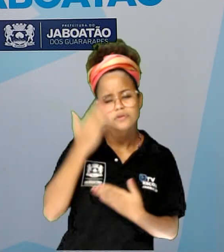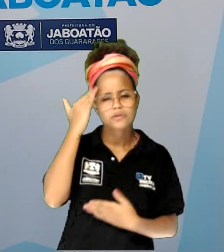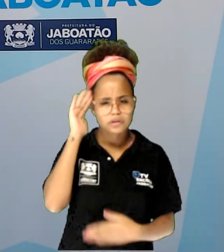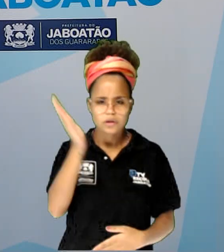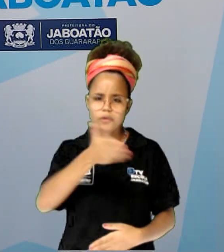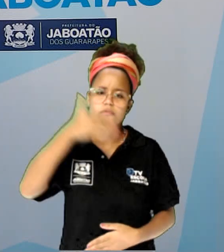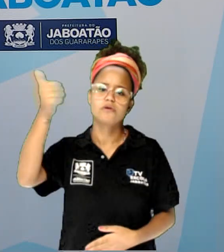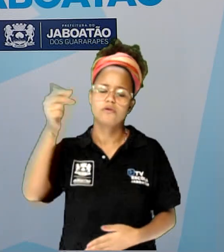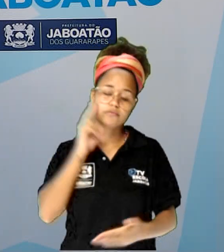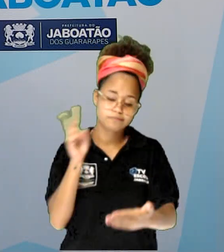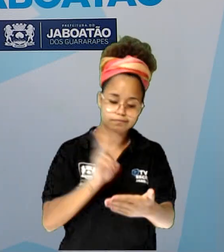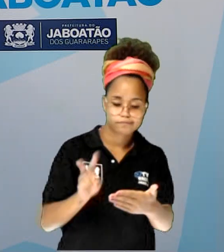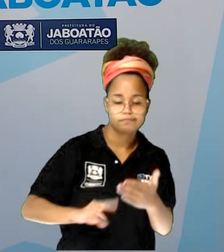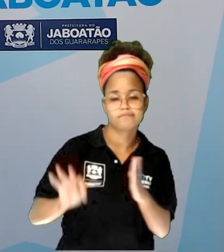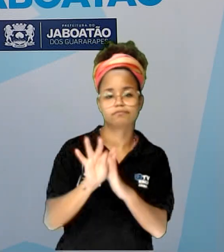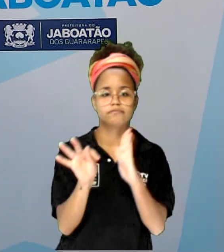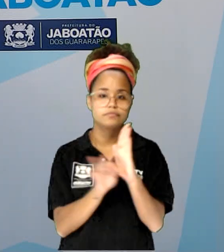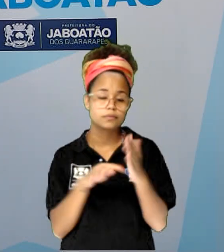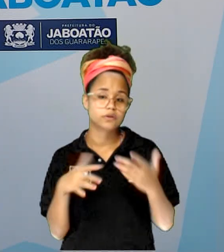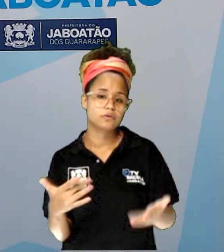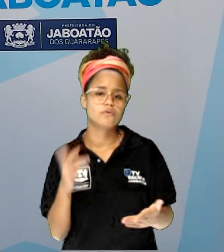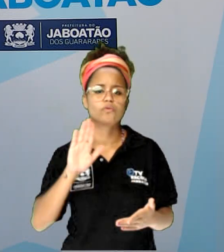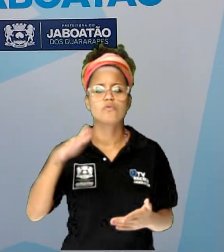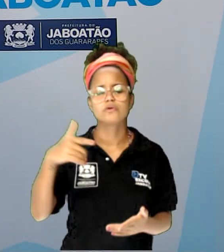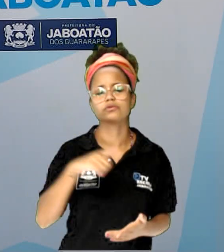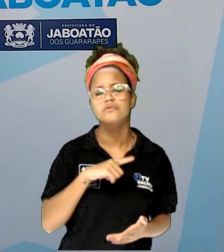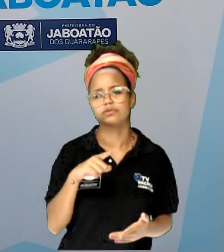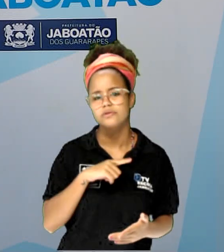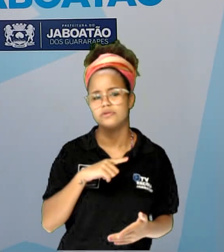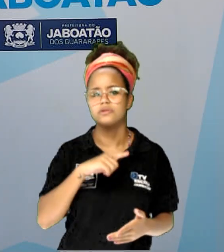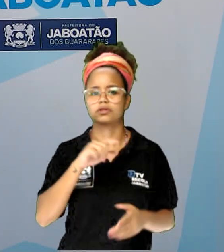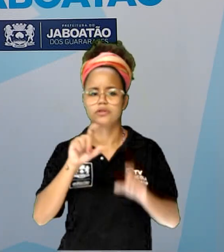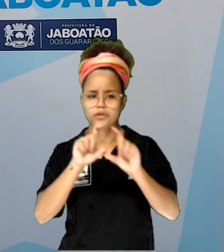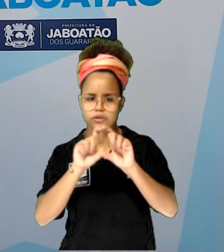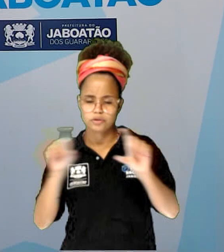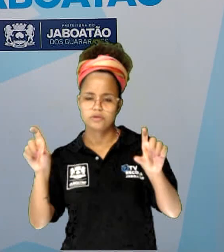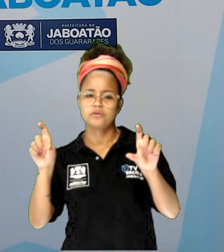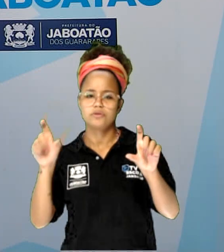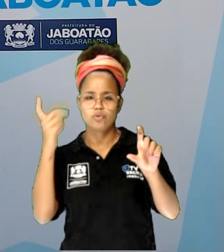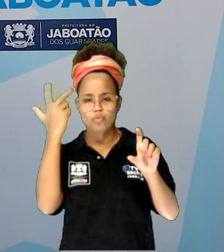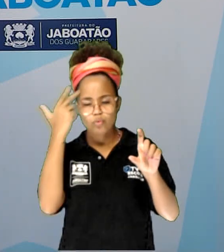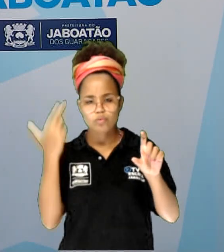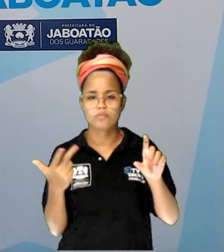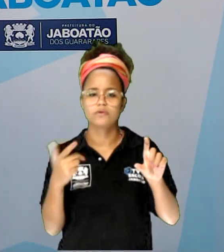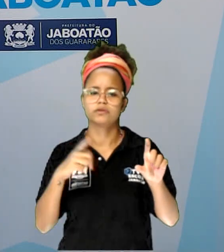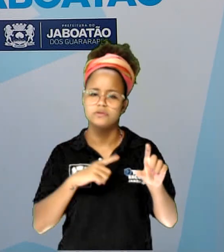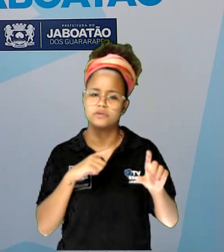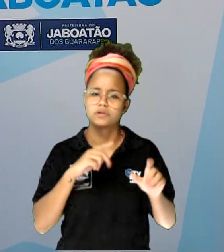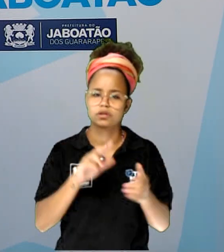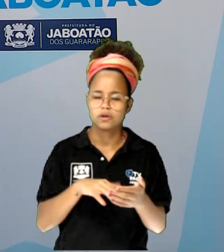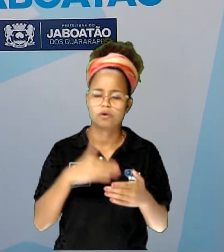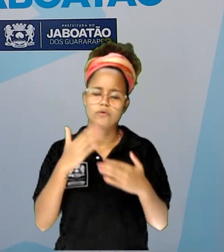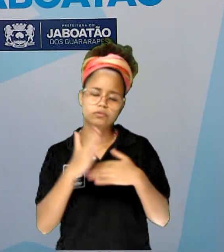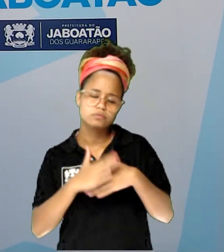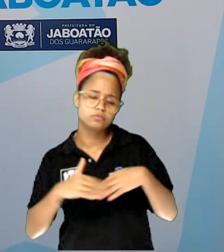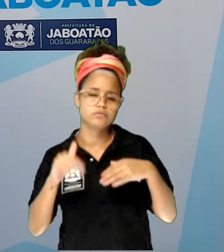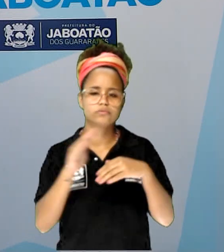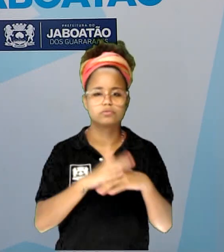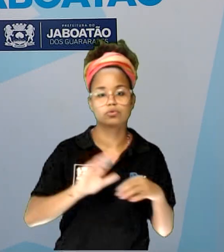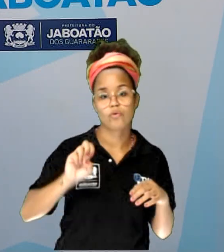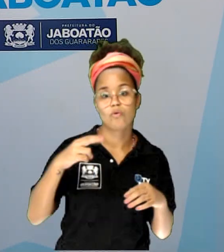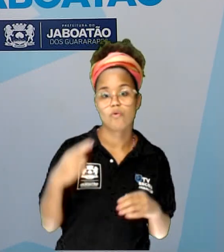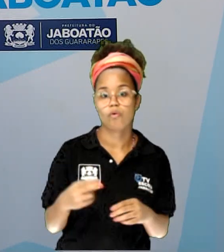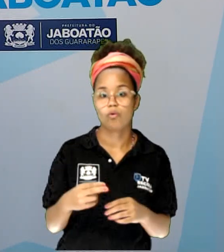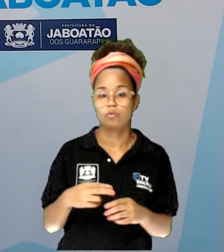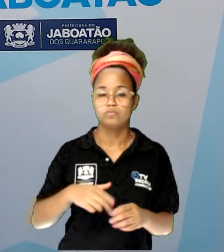do texto, né? Então, a gente, quando se depara com o modalizador, a gente vê que ele tem ali uma missão de atenuar, suavizar, agravar algumas